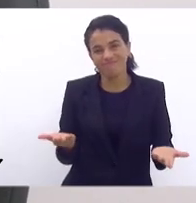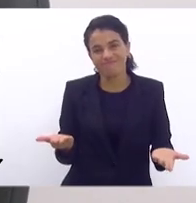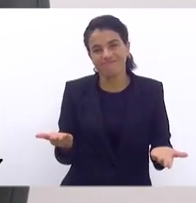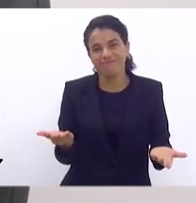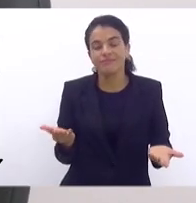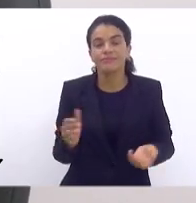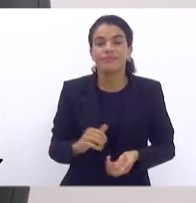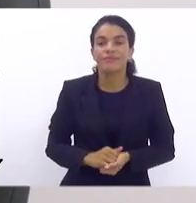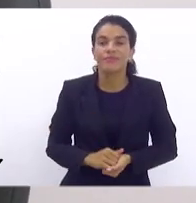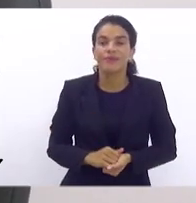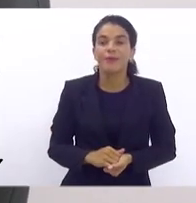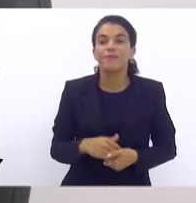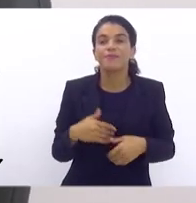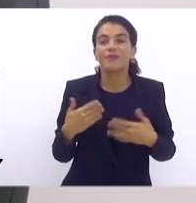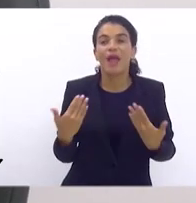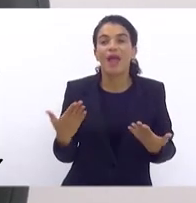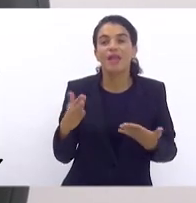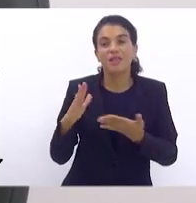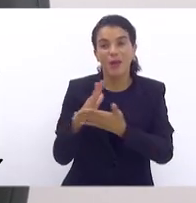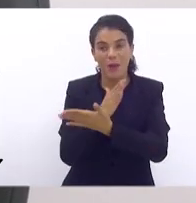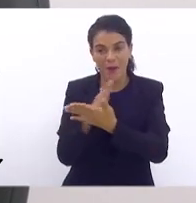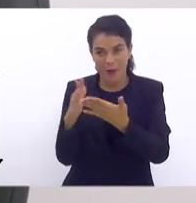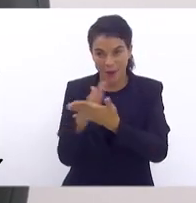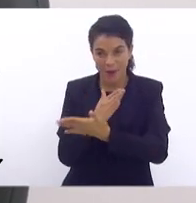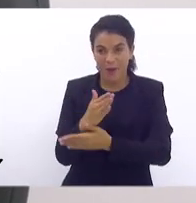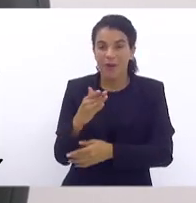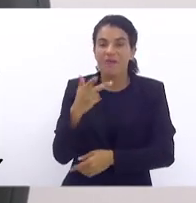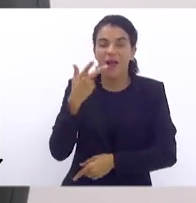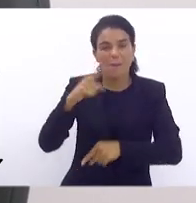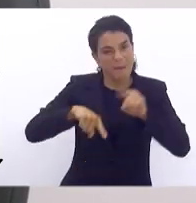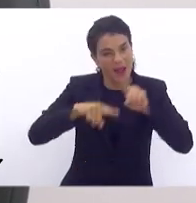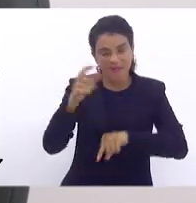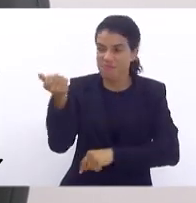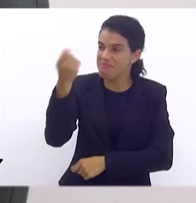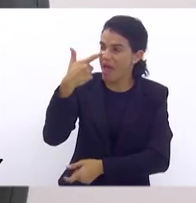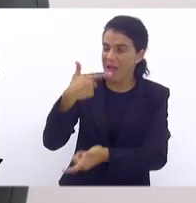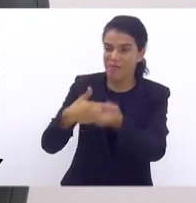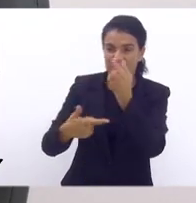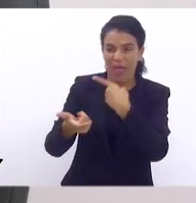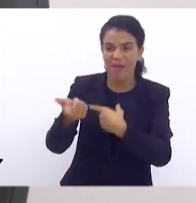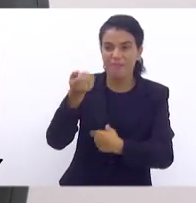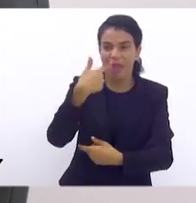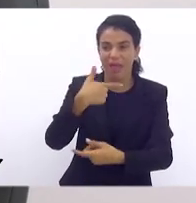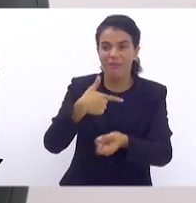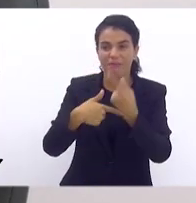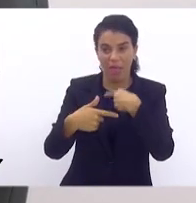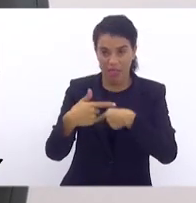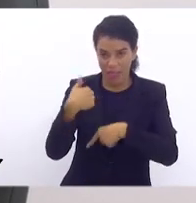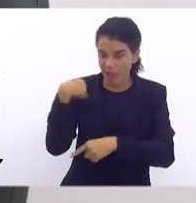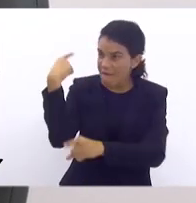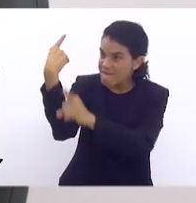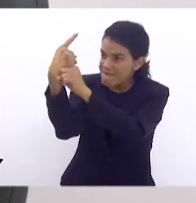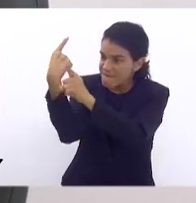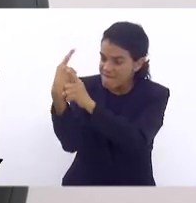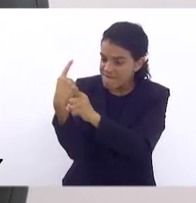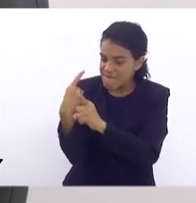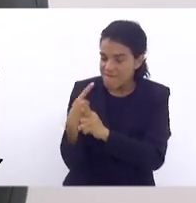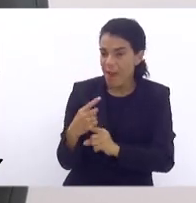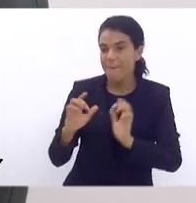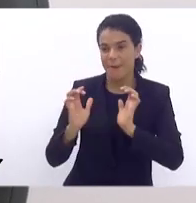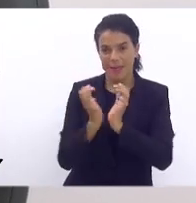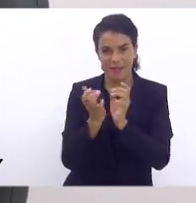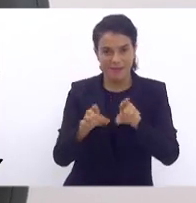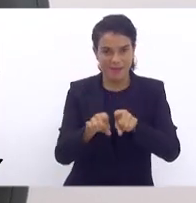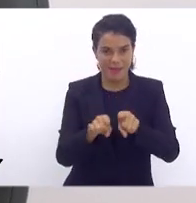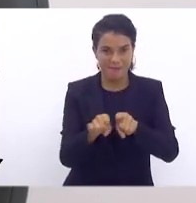né E aí Alguns que me xingaram é todos os que eu peguei e a minha equipe